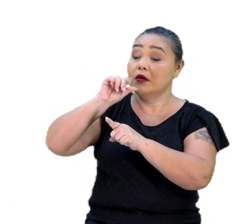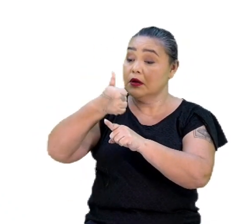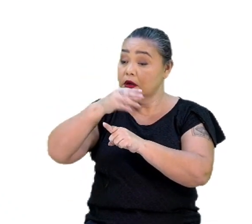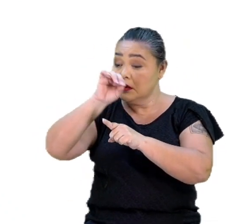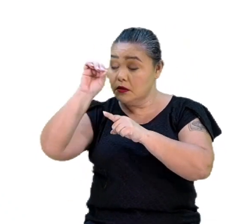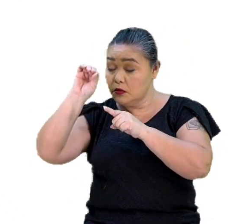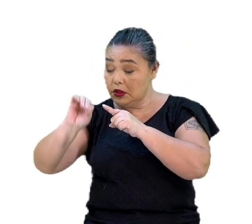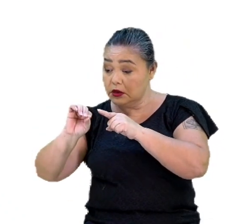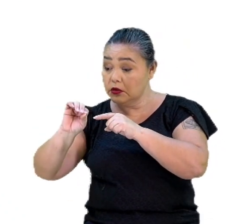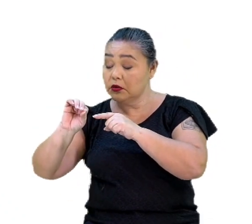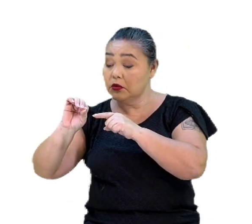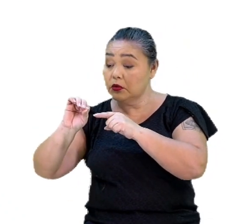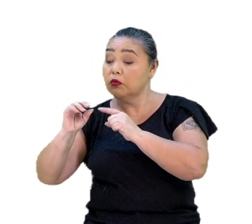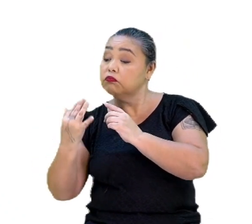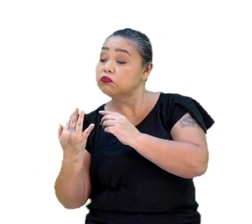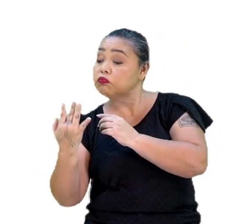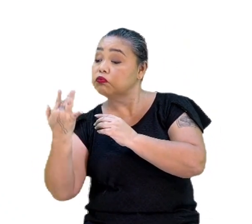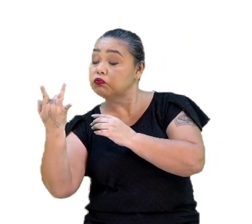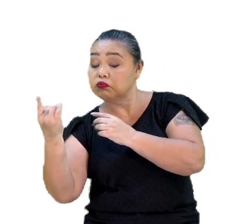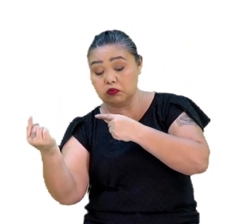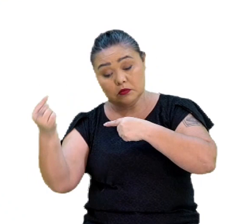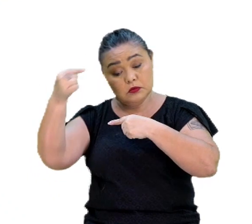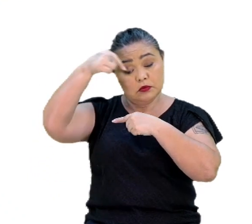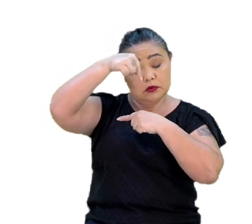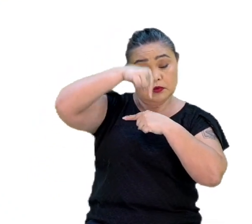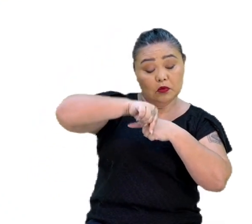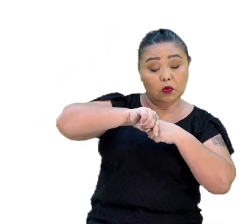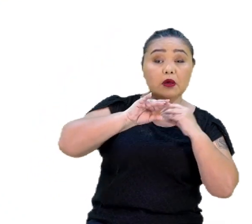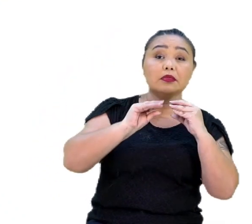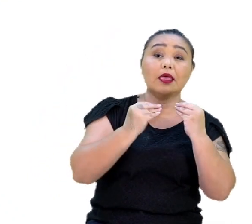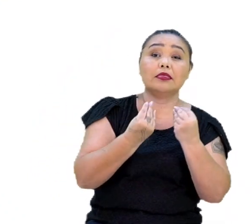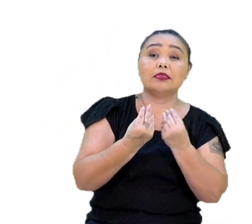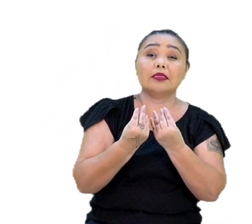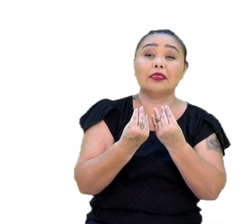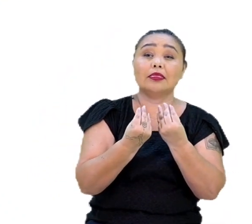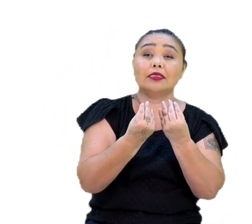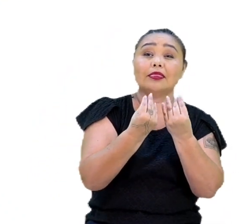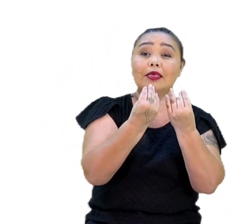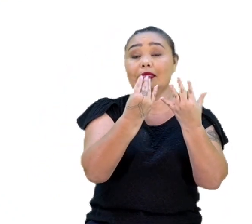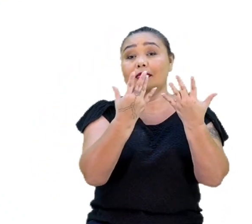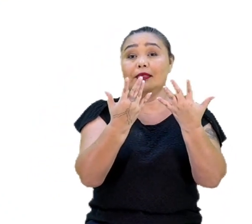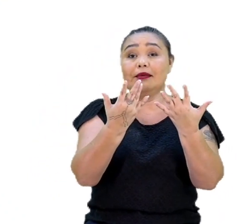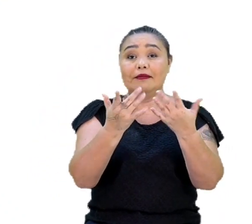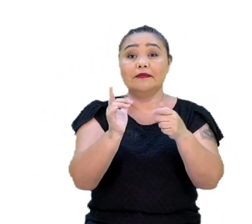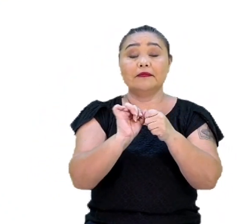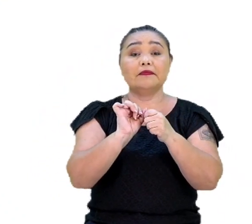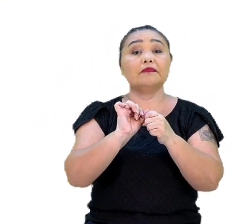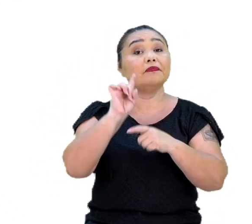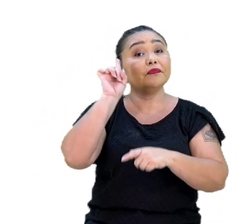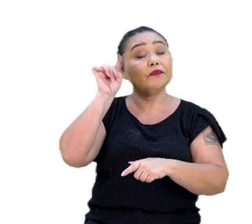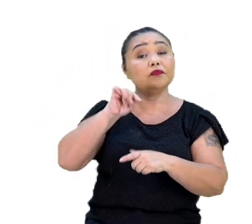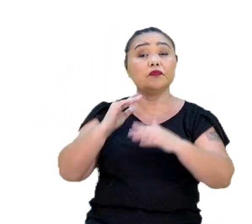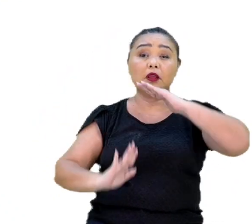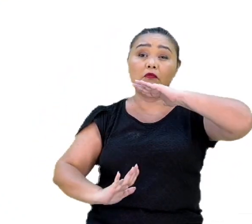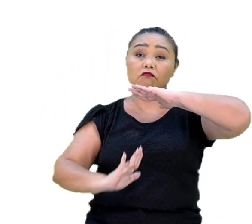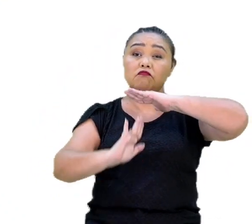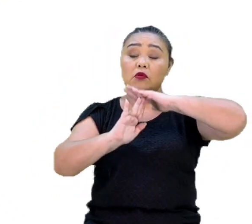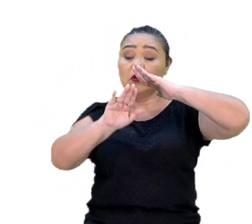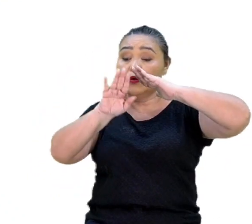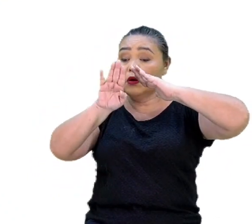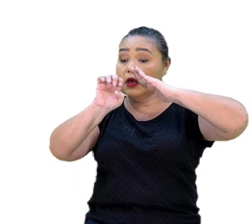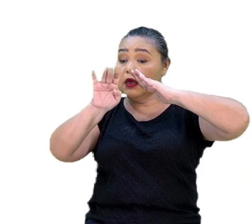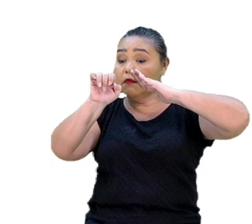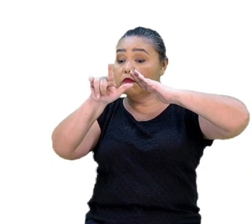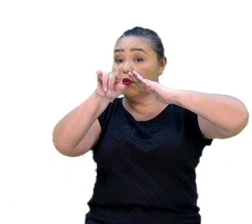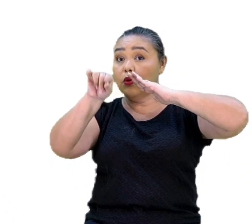sair do gasoso, para o estado líquido. Então, esse é o ponto de ebulição